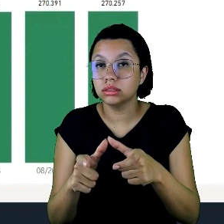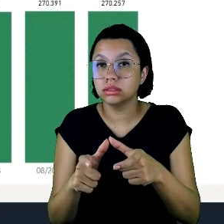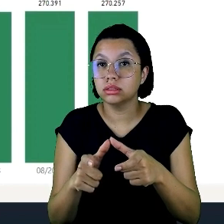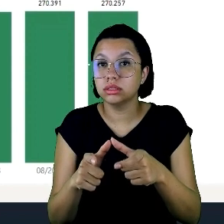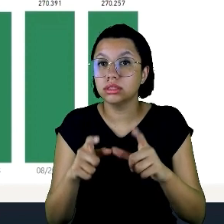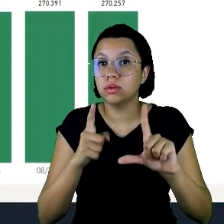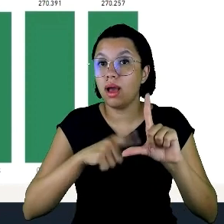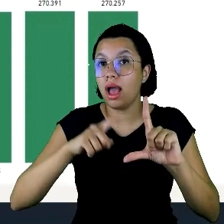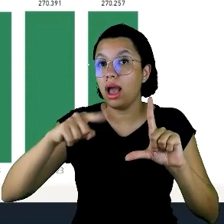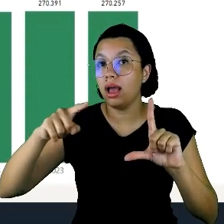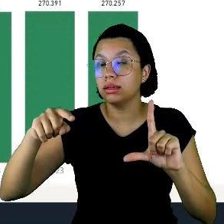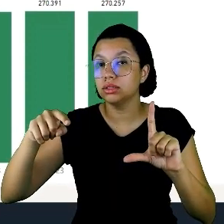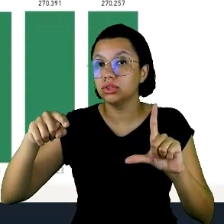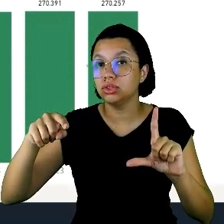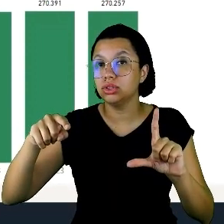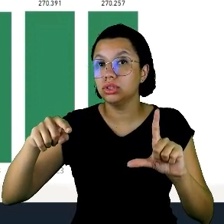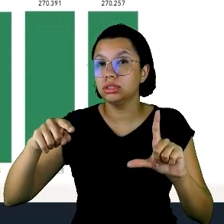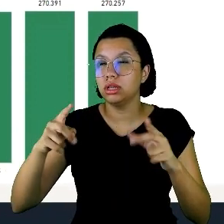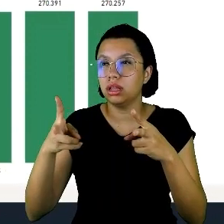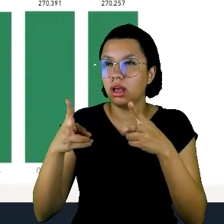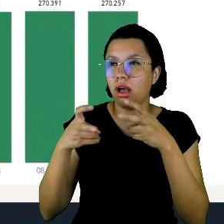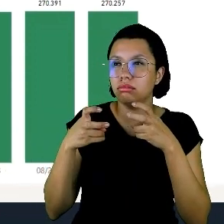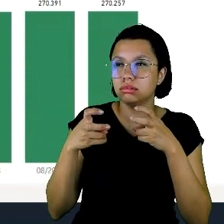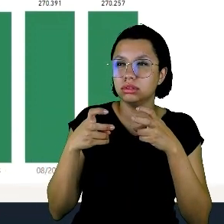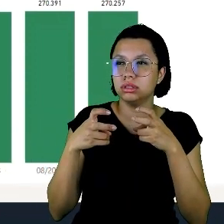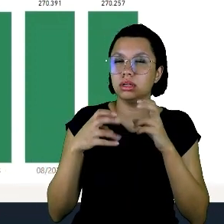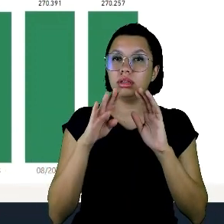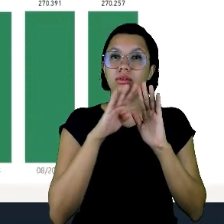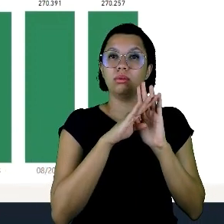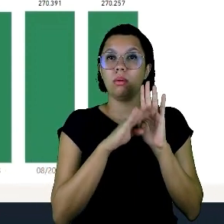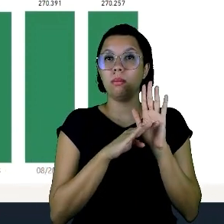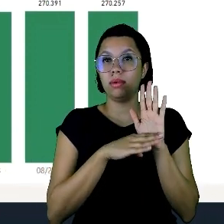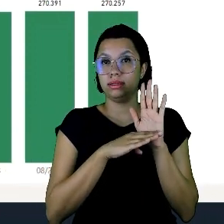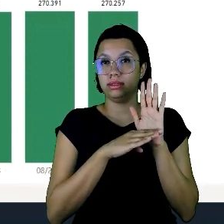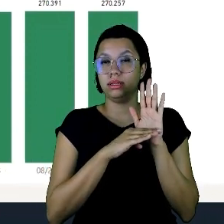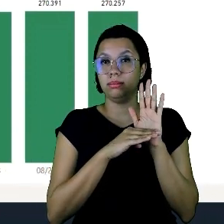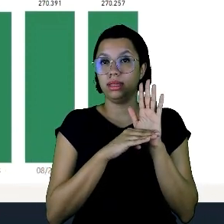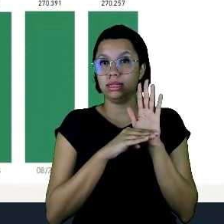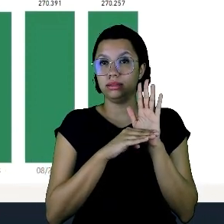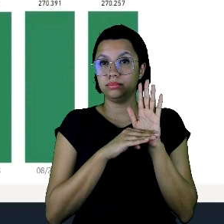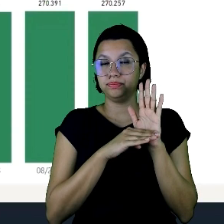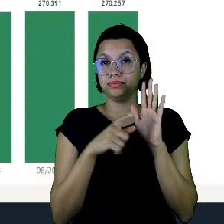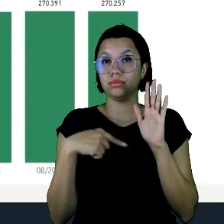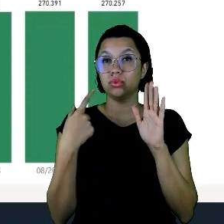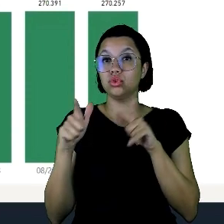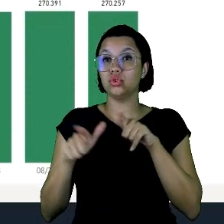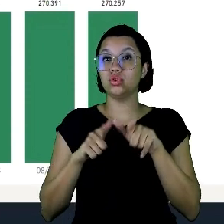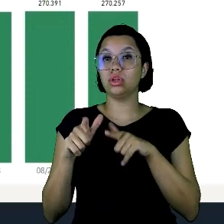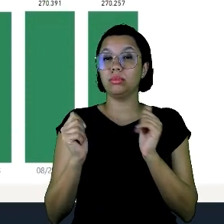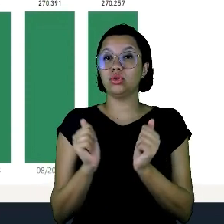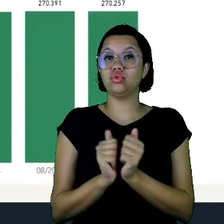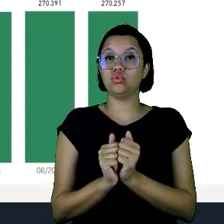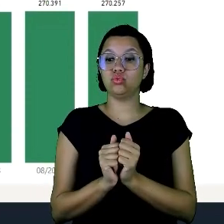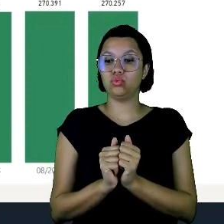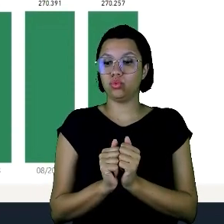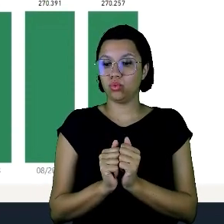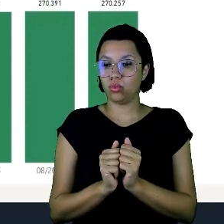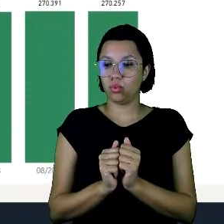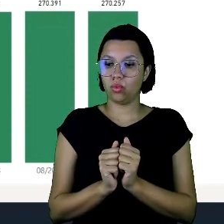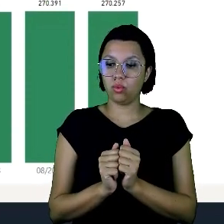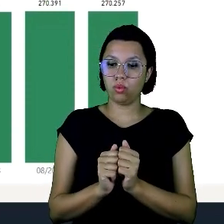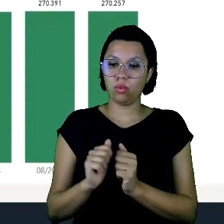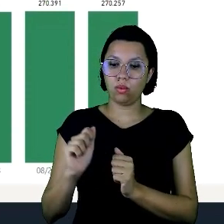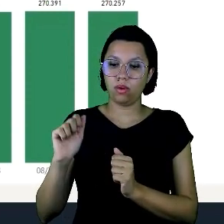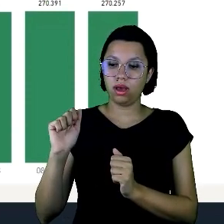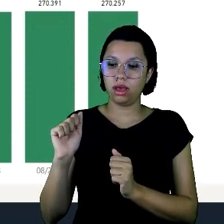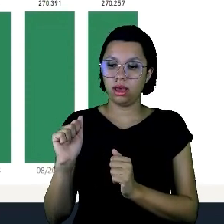localização, a estatística ela está considerando uma tabela de DEPARA que nós trabalhamos em conjunto com